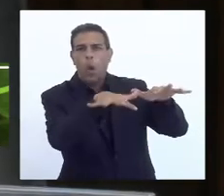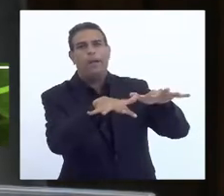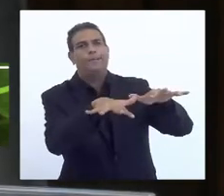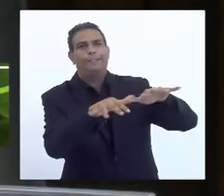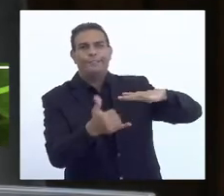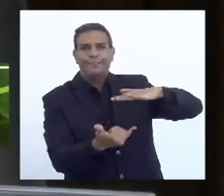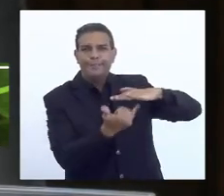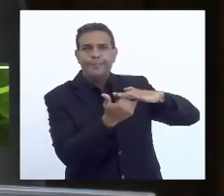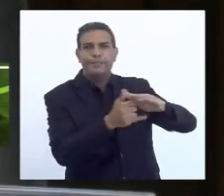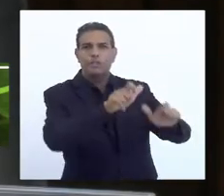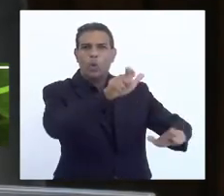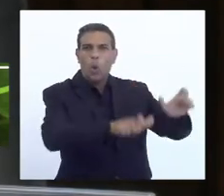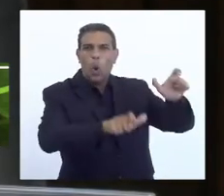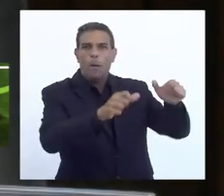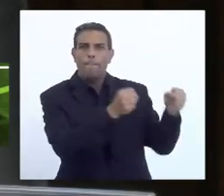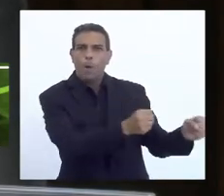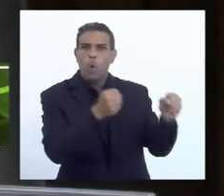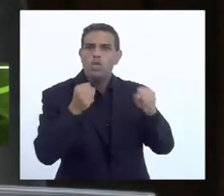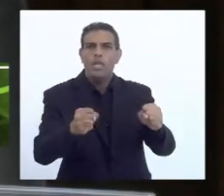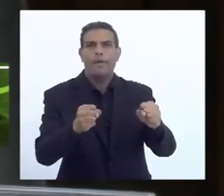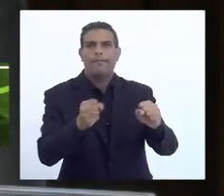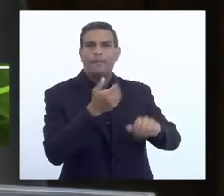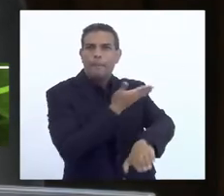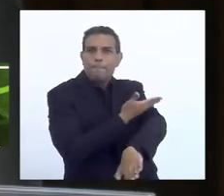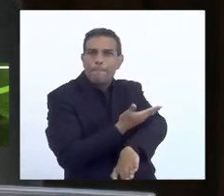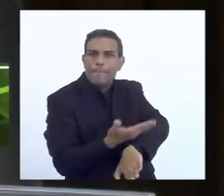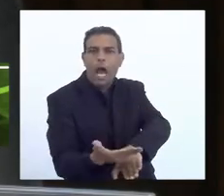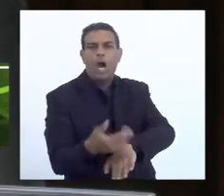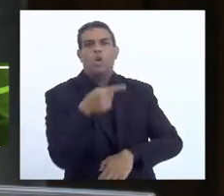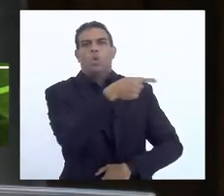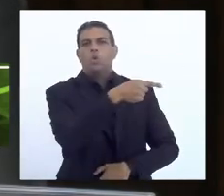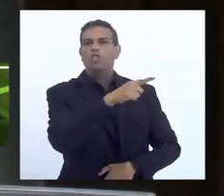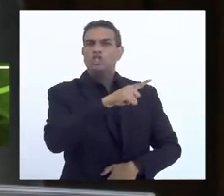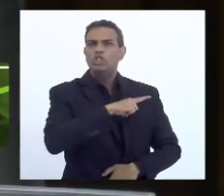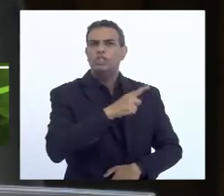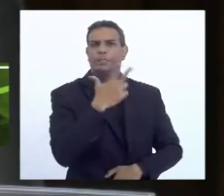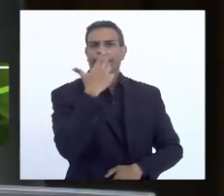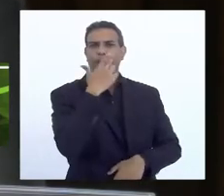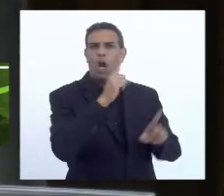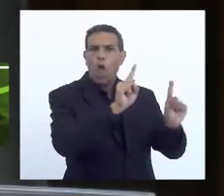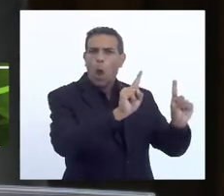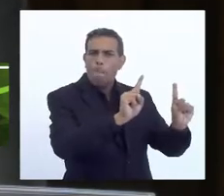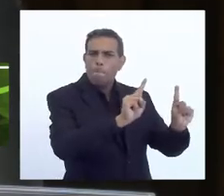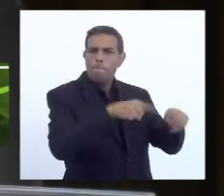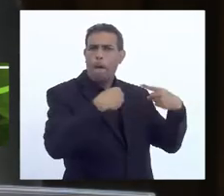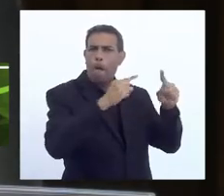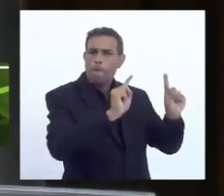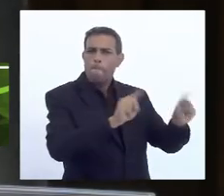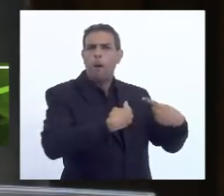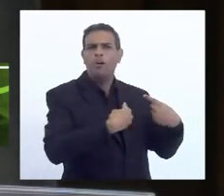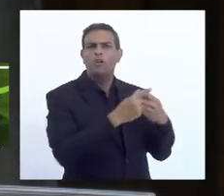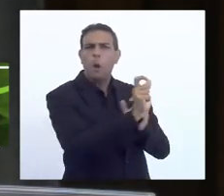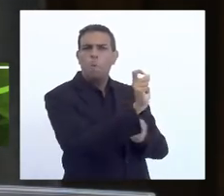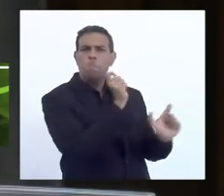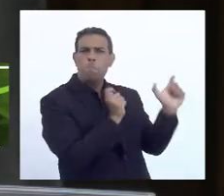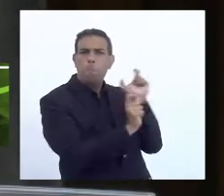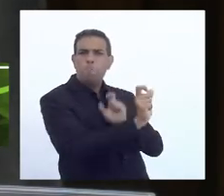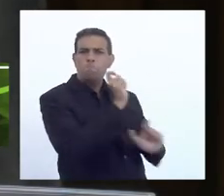com homens poderosos, homens se usando de todo tipo de artifício que vocês puderem imaginar, mandando recado